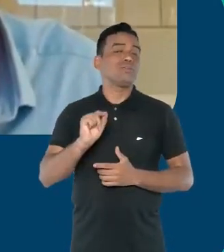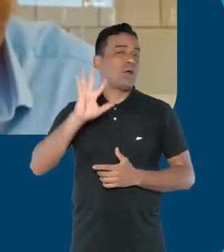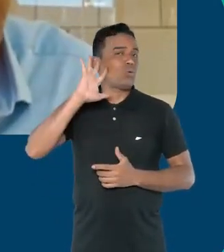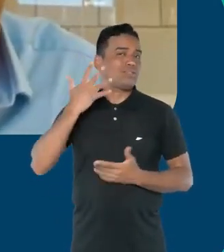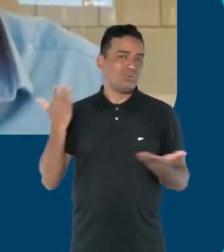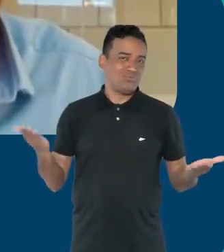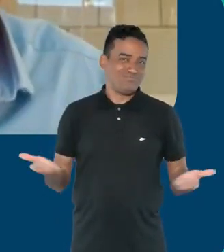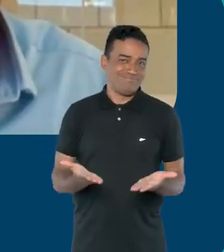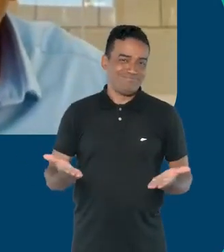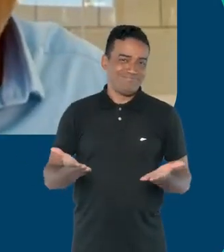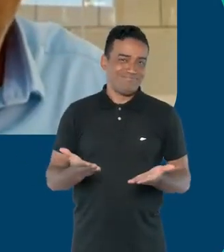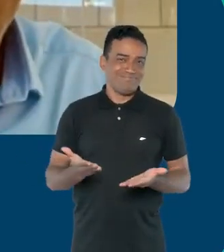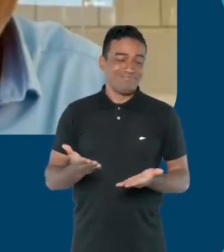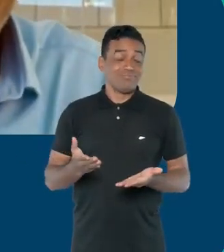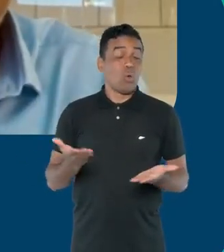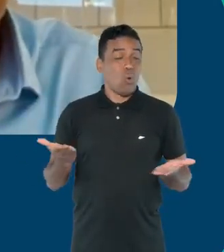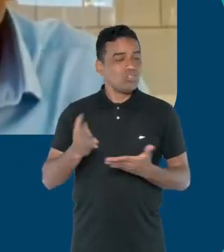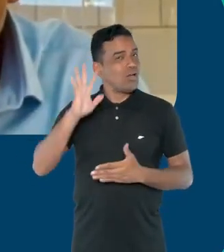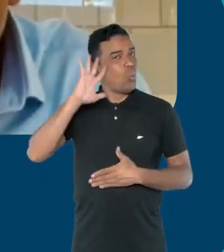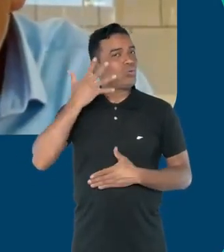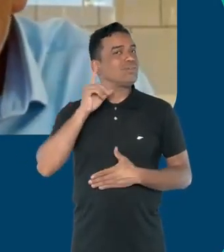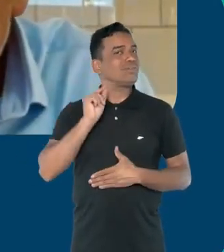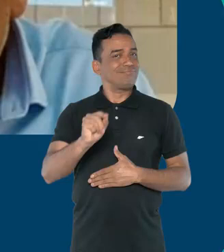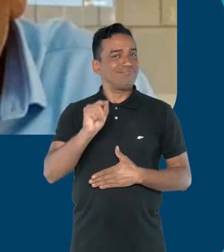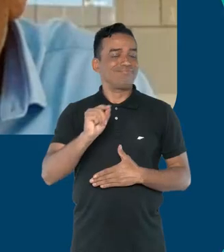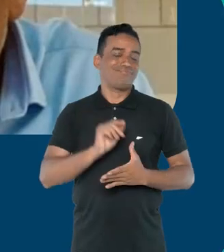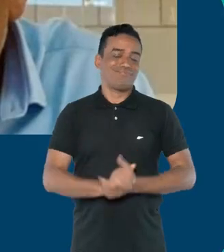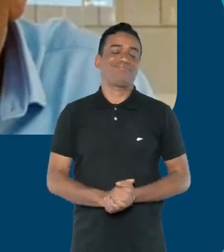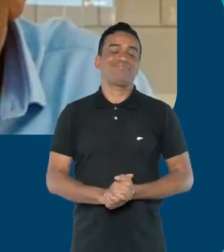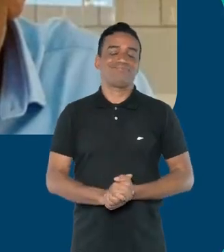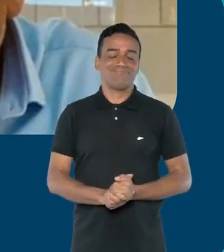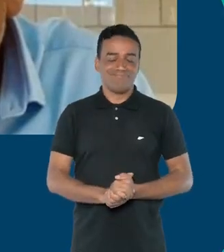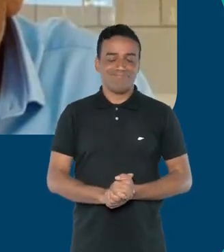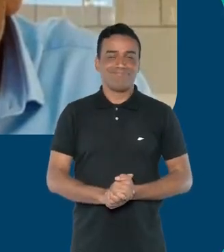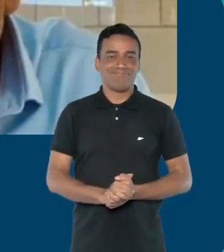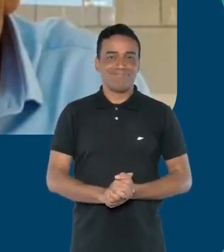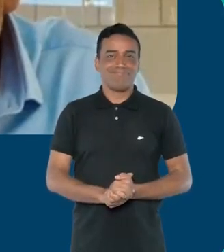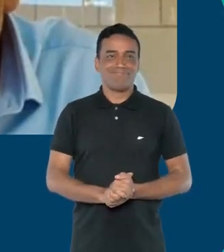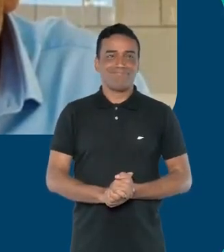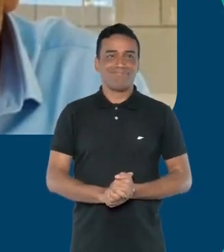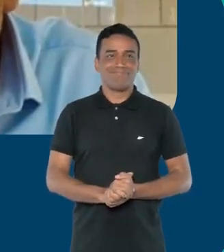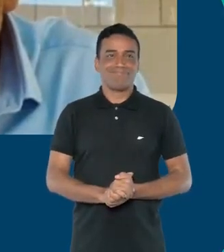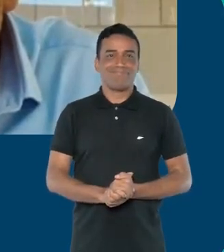gente hoje? Anda acontecendo isso.